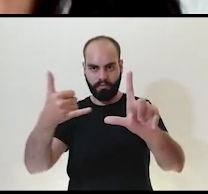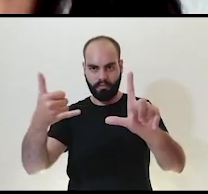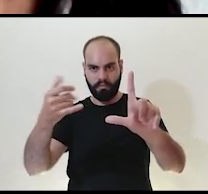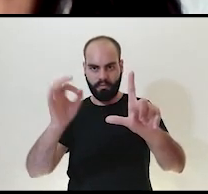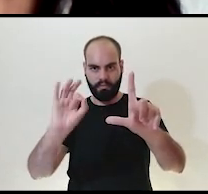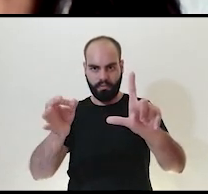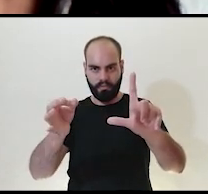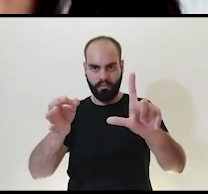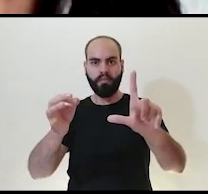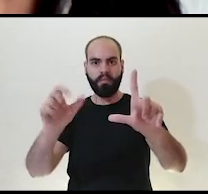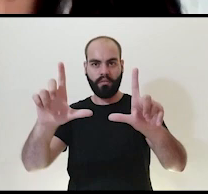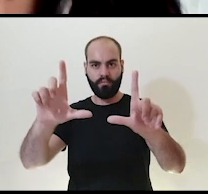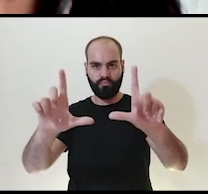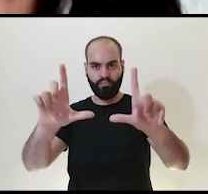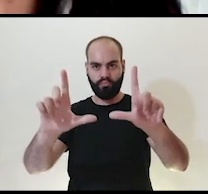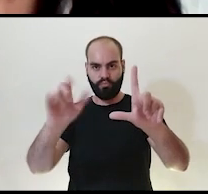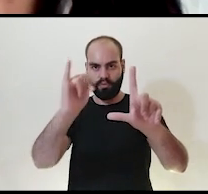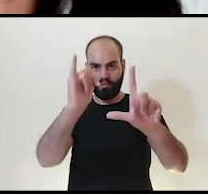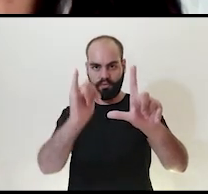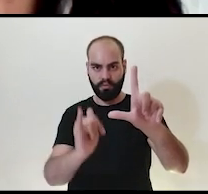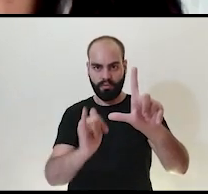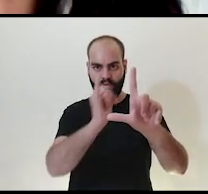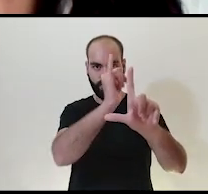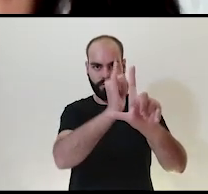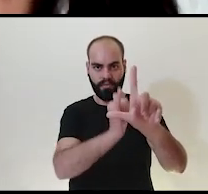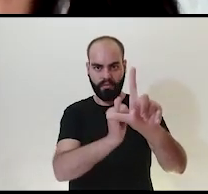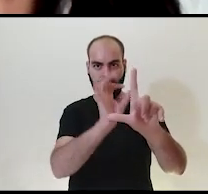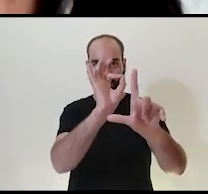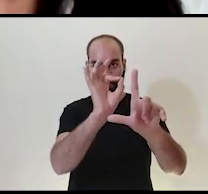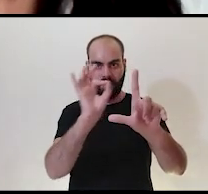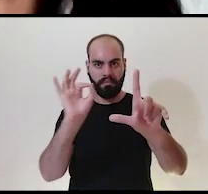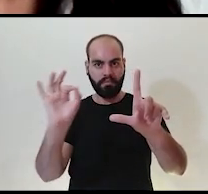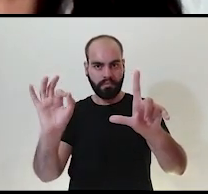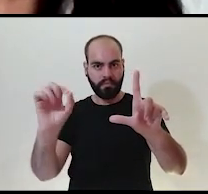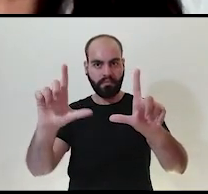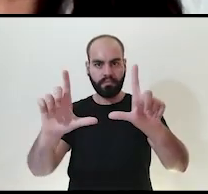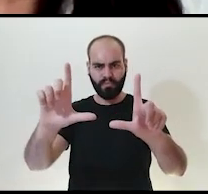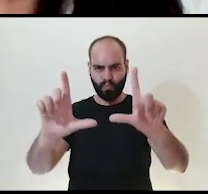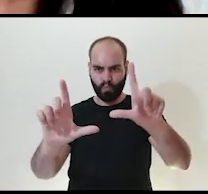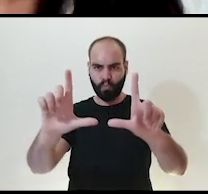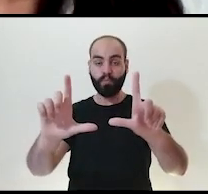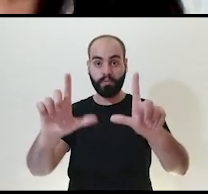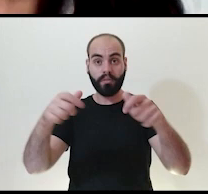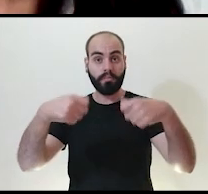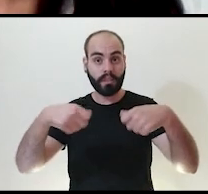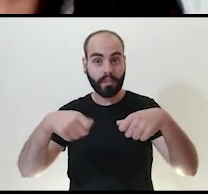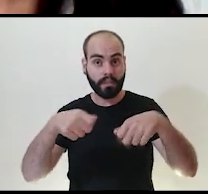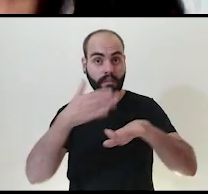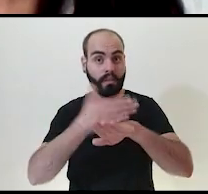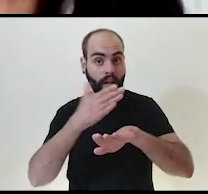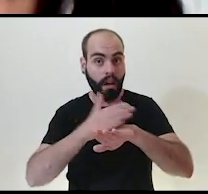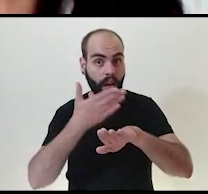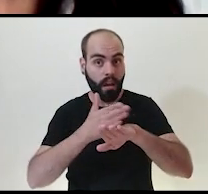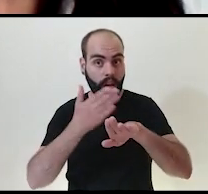paralelas verticalmente, horizontalmente também. E isso a gente faz também, a gente treina o olhar